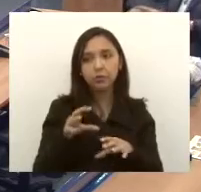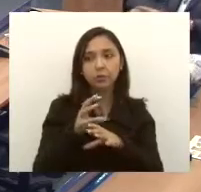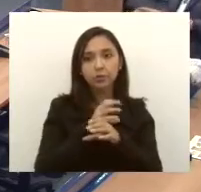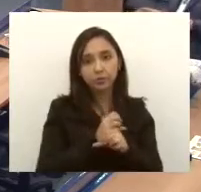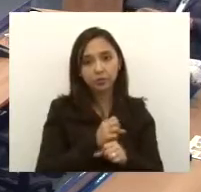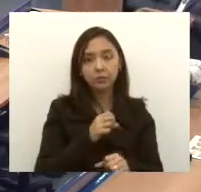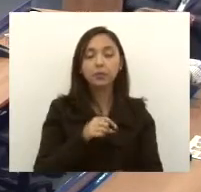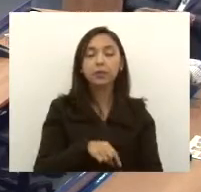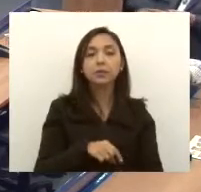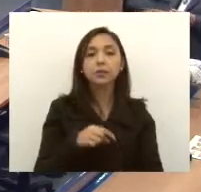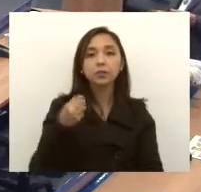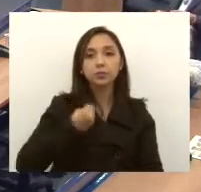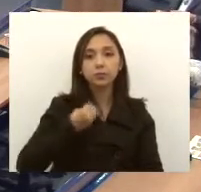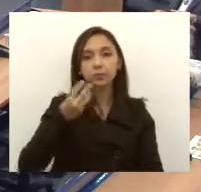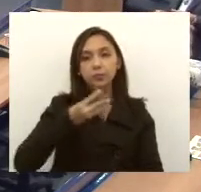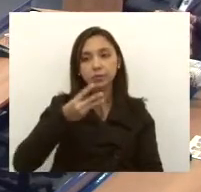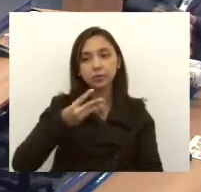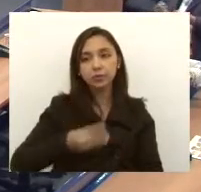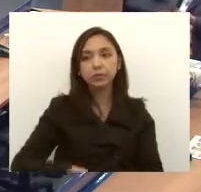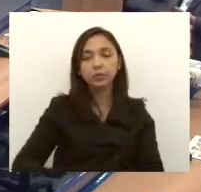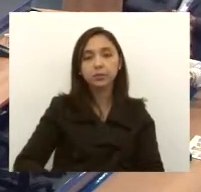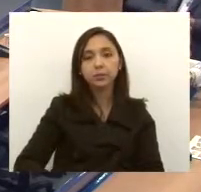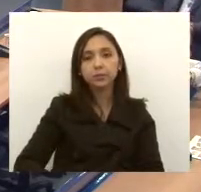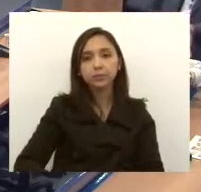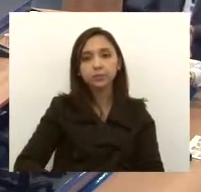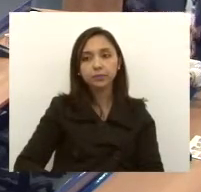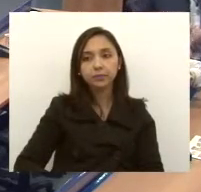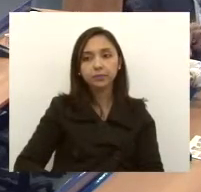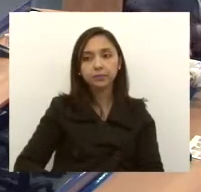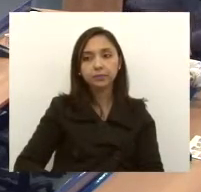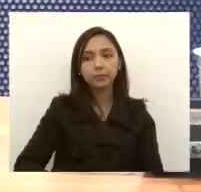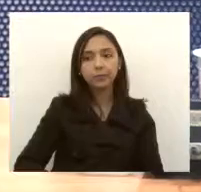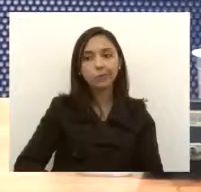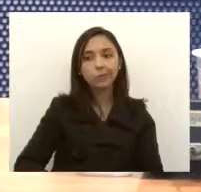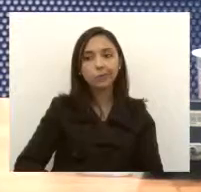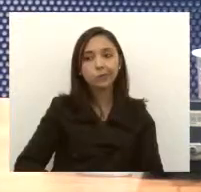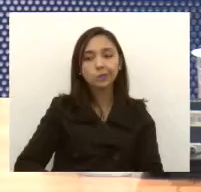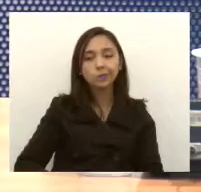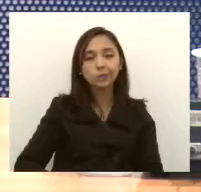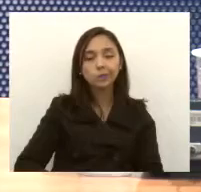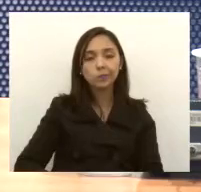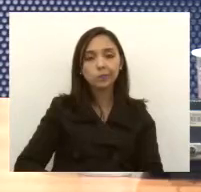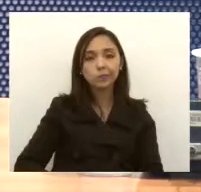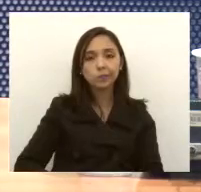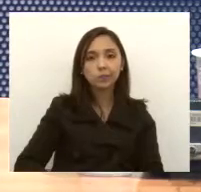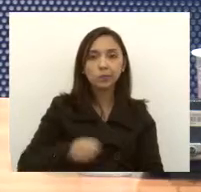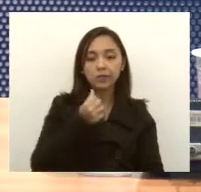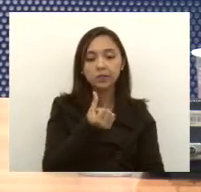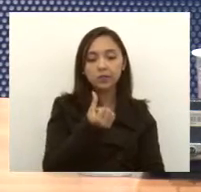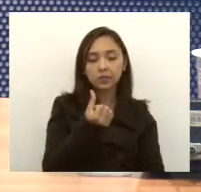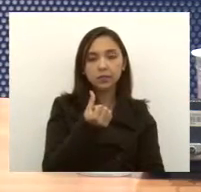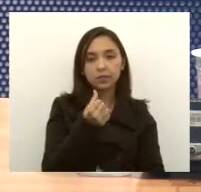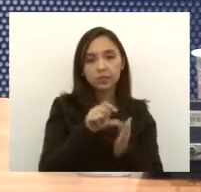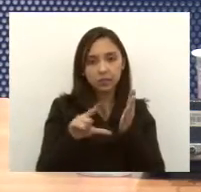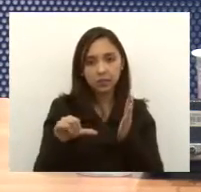parecer. Item terceiro, senhor secretário, para a leitura. Primeira discussão e votação da Lei número